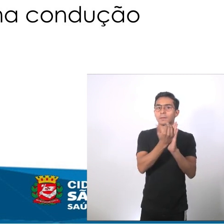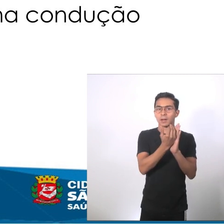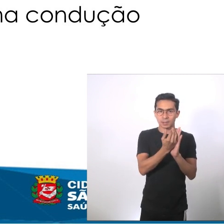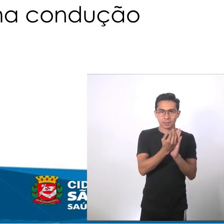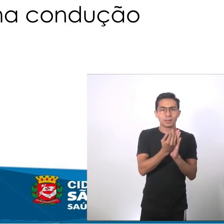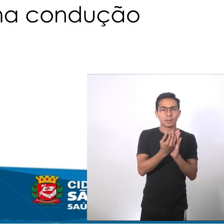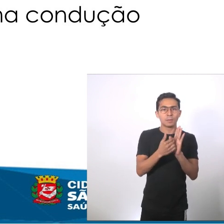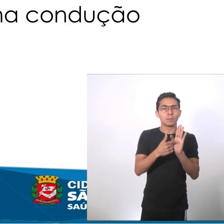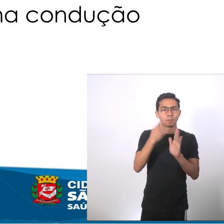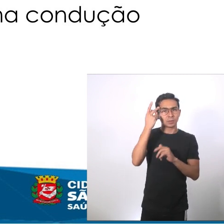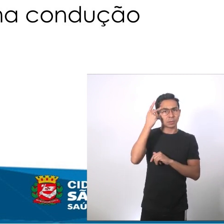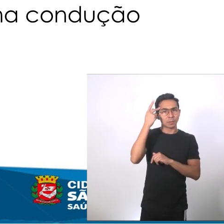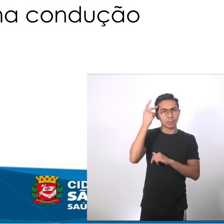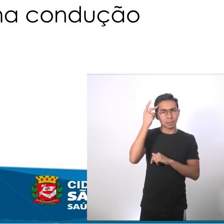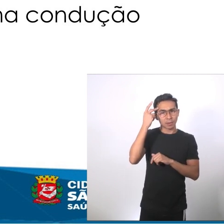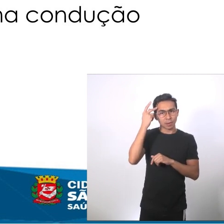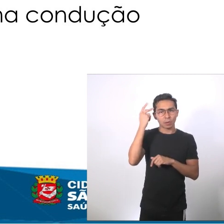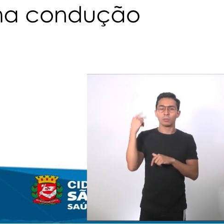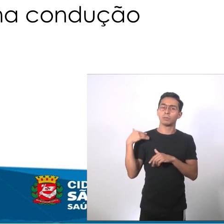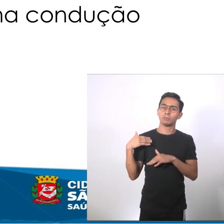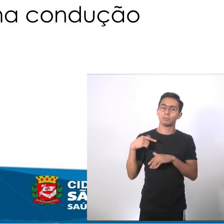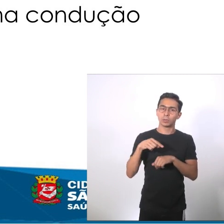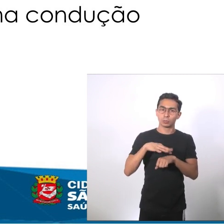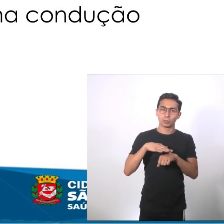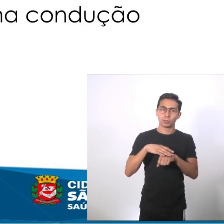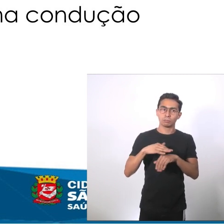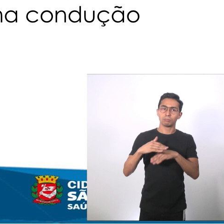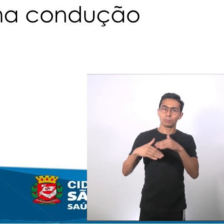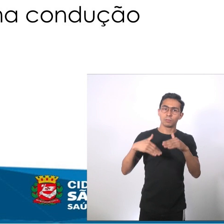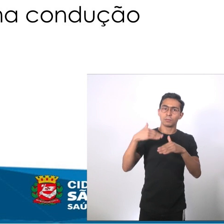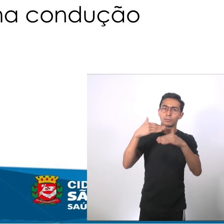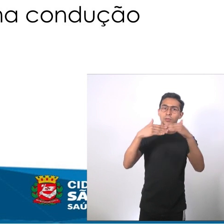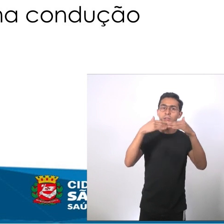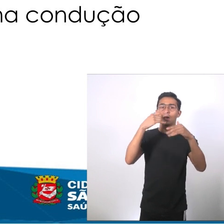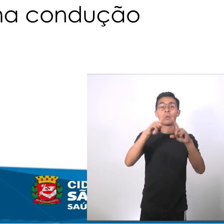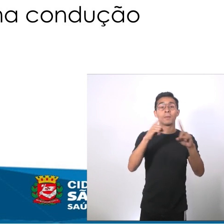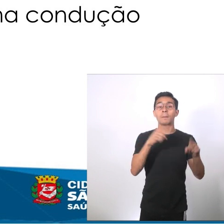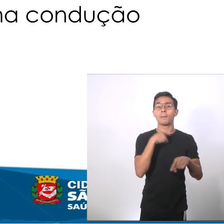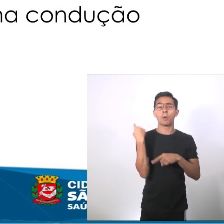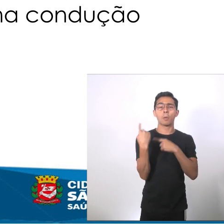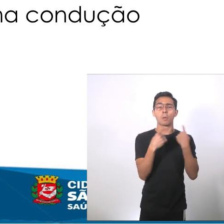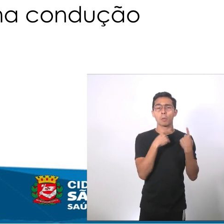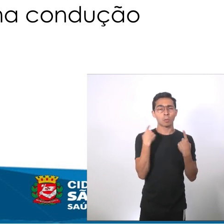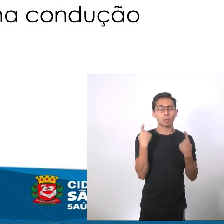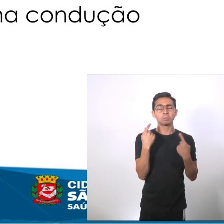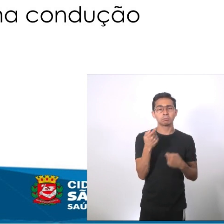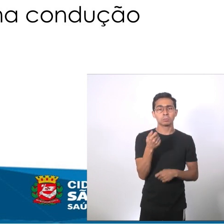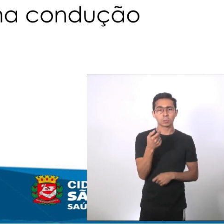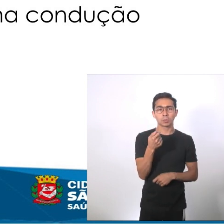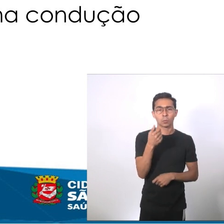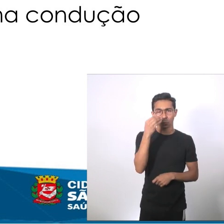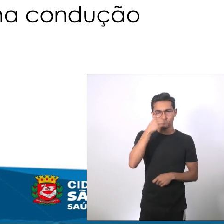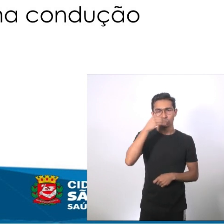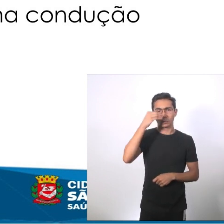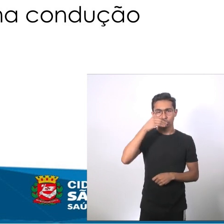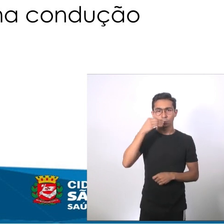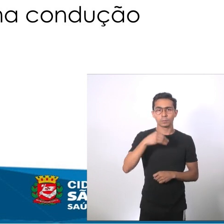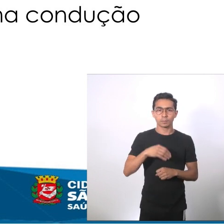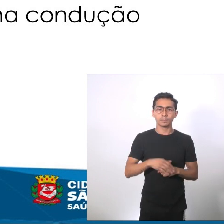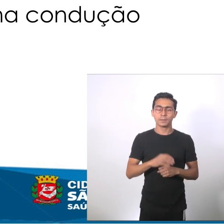evolução benigna, né? Uma taxa de letalidade baixa, como o Dr. Marco Aurélio acabou de falar para